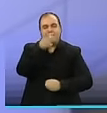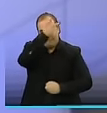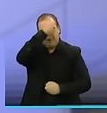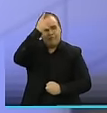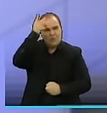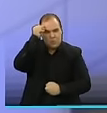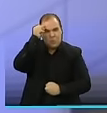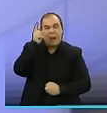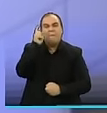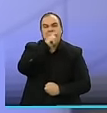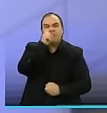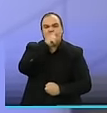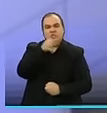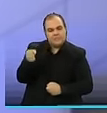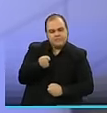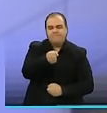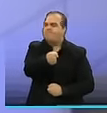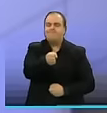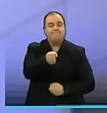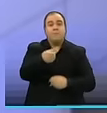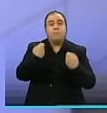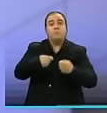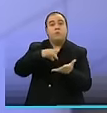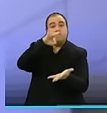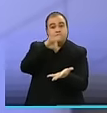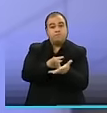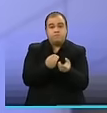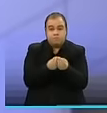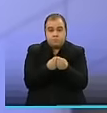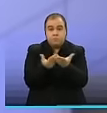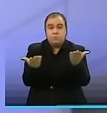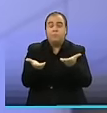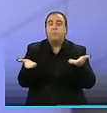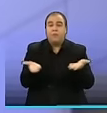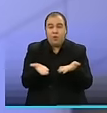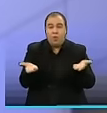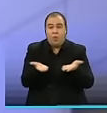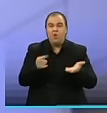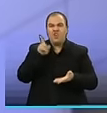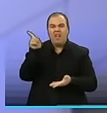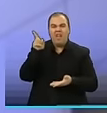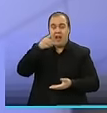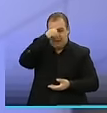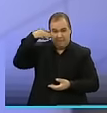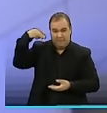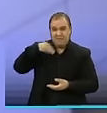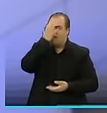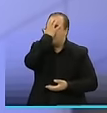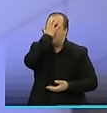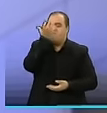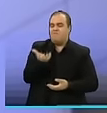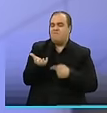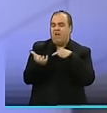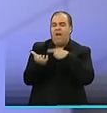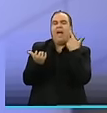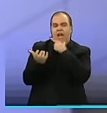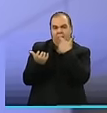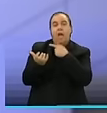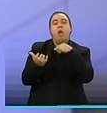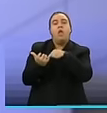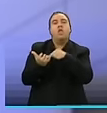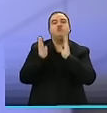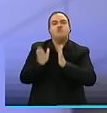disputa dentro da mentira. É preciso restabelecer a verdade. E hoje, cai a máscara do Pablito. Cai a máscara de um cara que foi